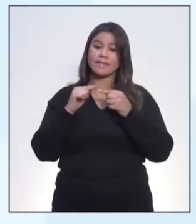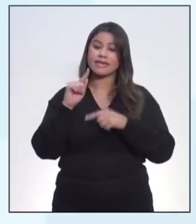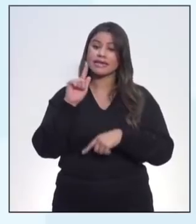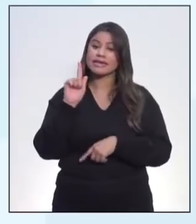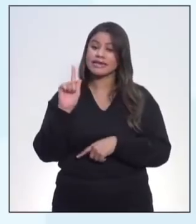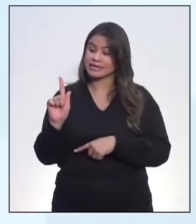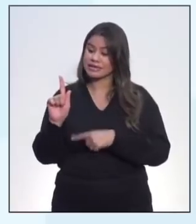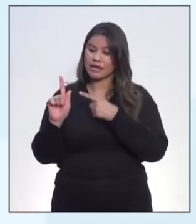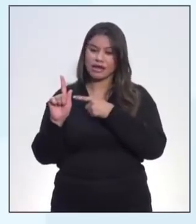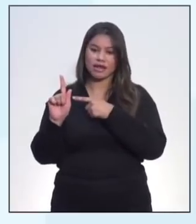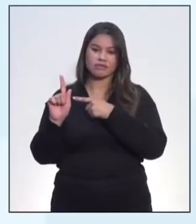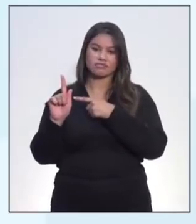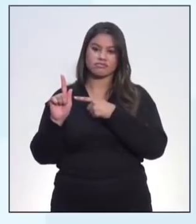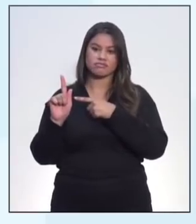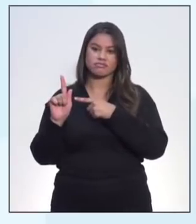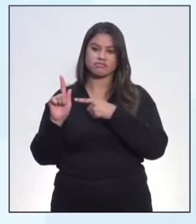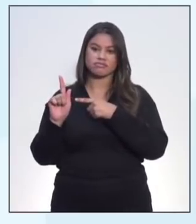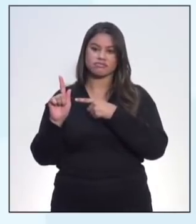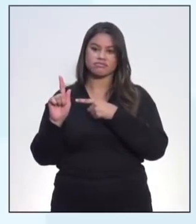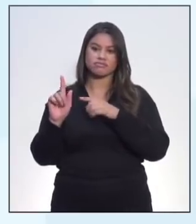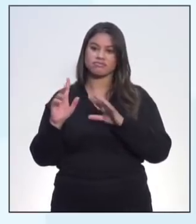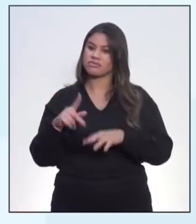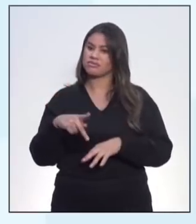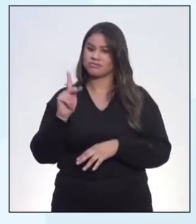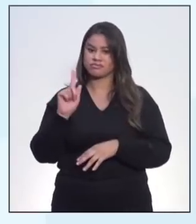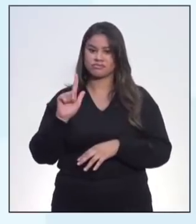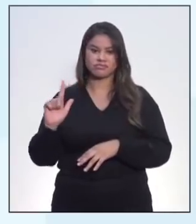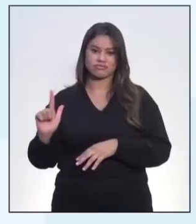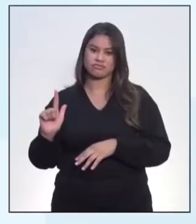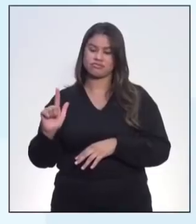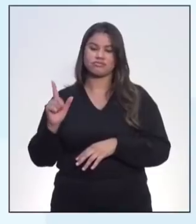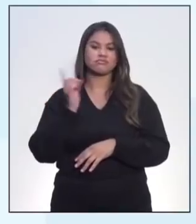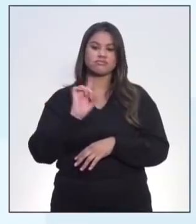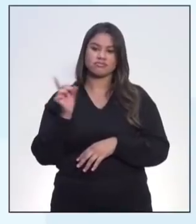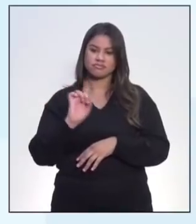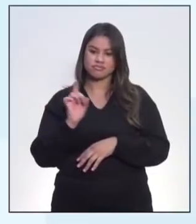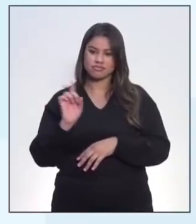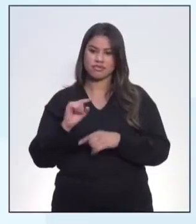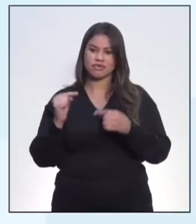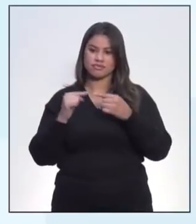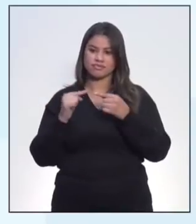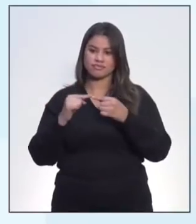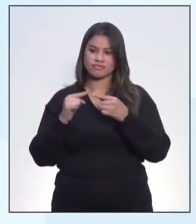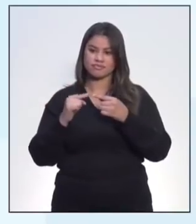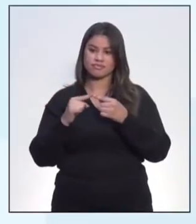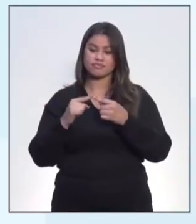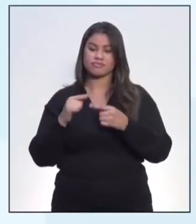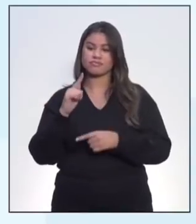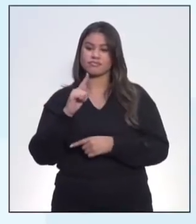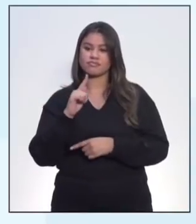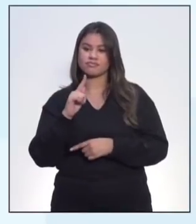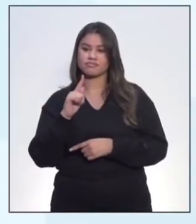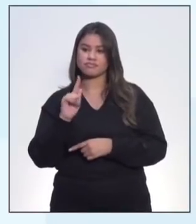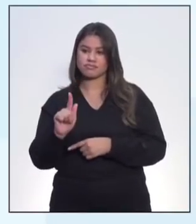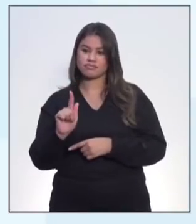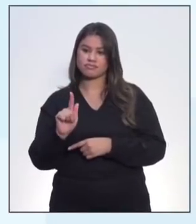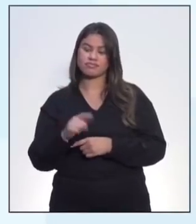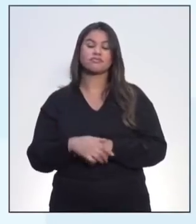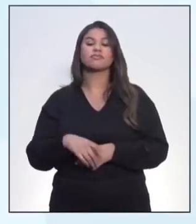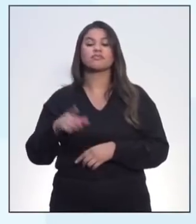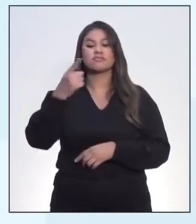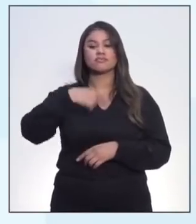está querendo saber em quilogramas. Tudo bem? Então aí, gente, ó, vamos